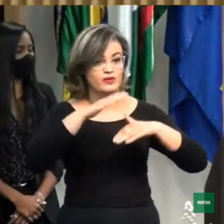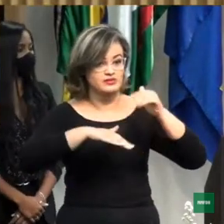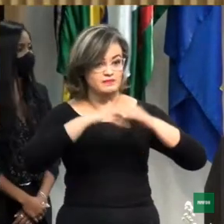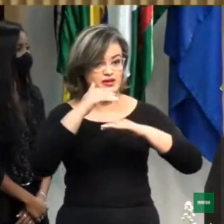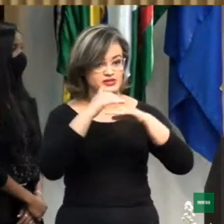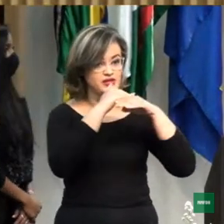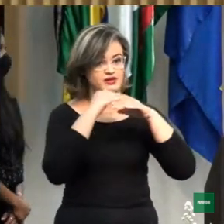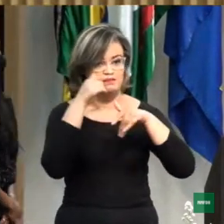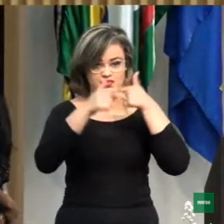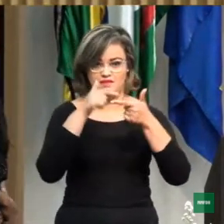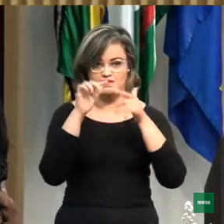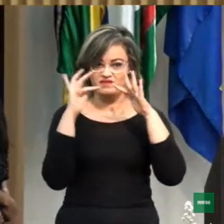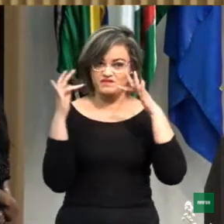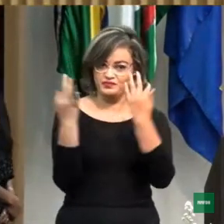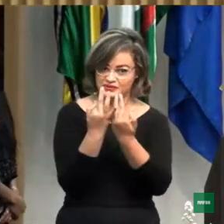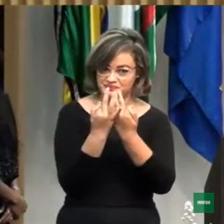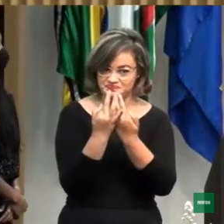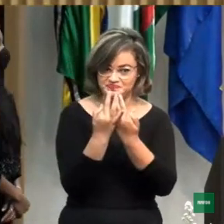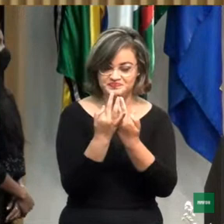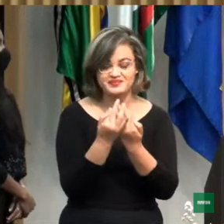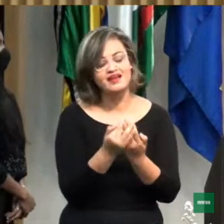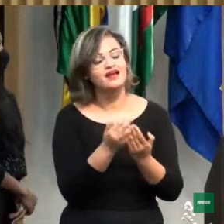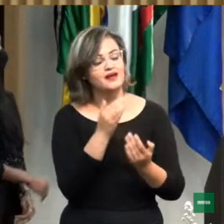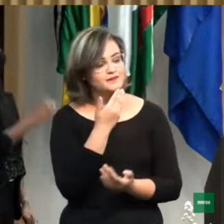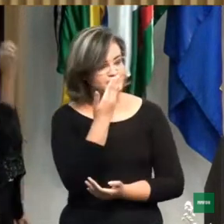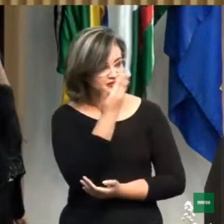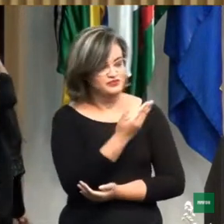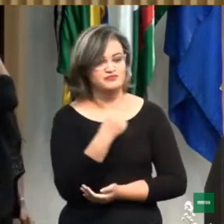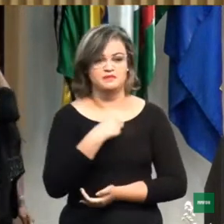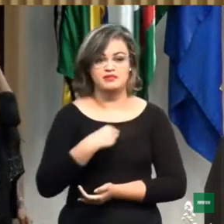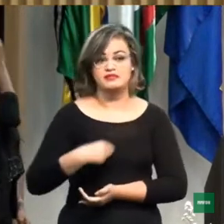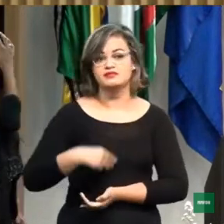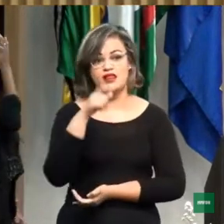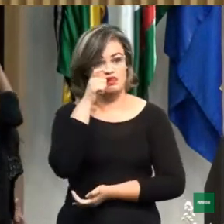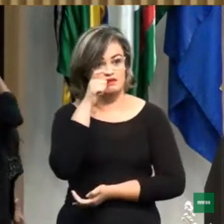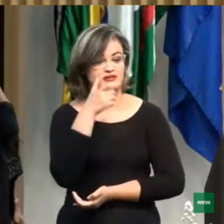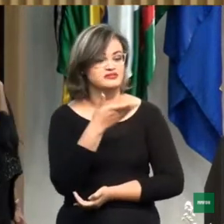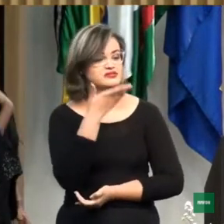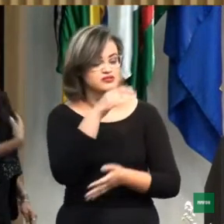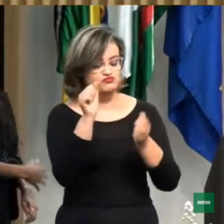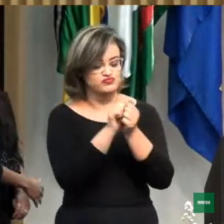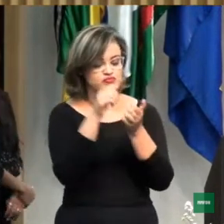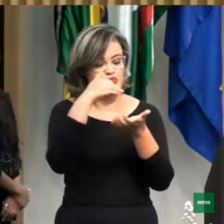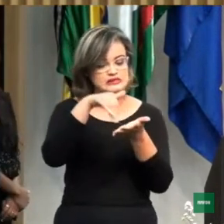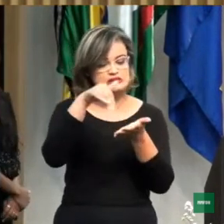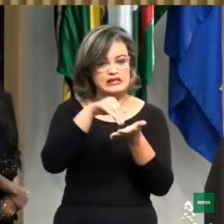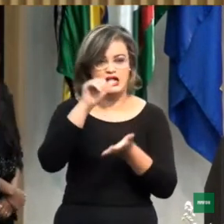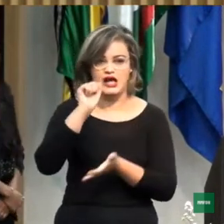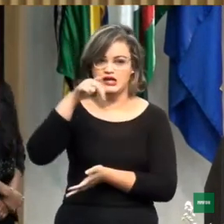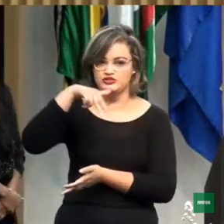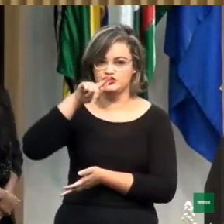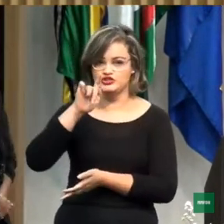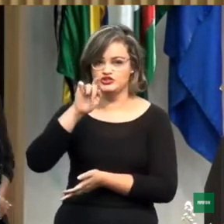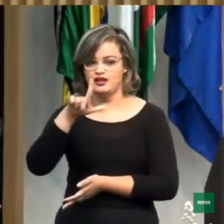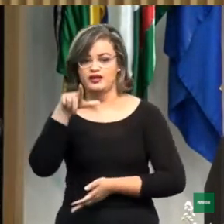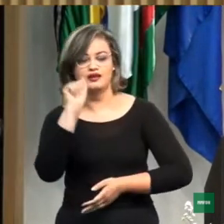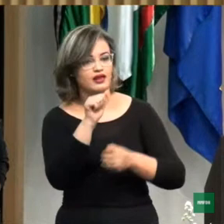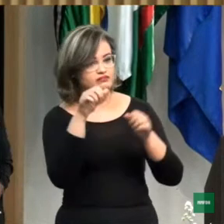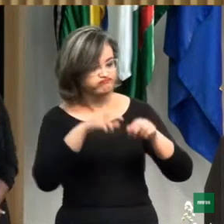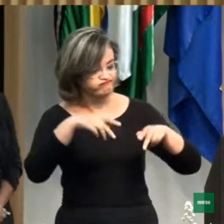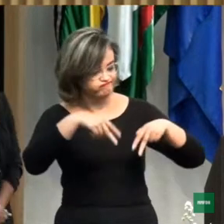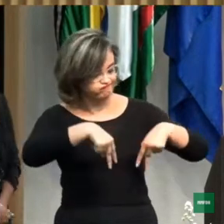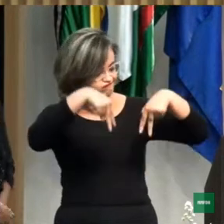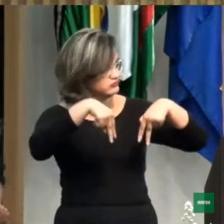Trabalho-Família. Convidamos a ministra Damaris Alves e a secretária Ângela Gandra a se colocarem de pé para realizar a